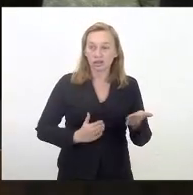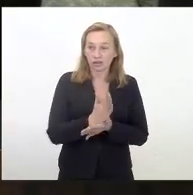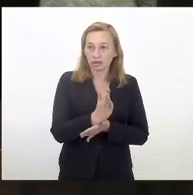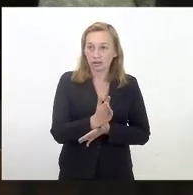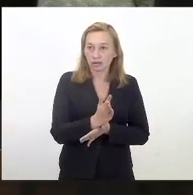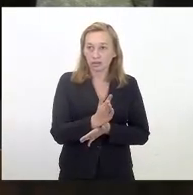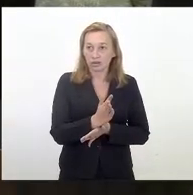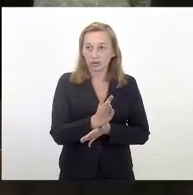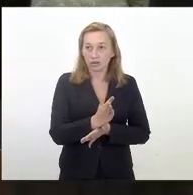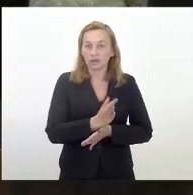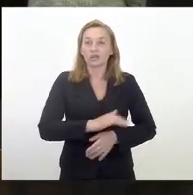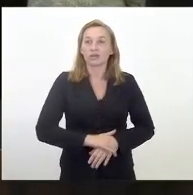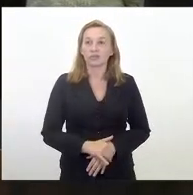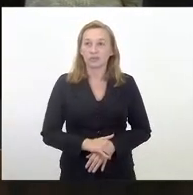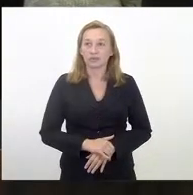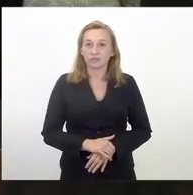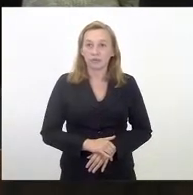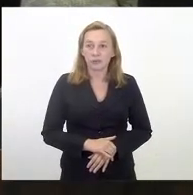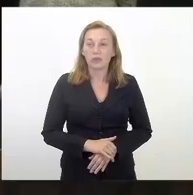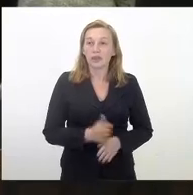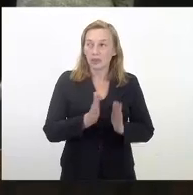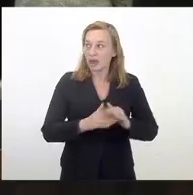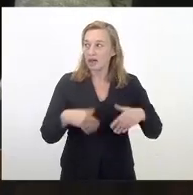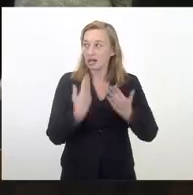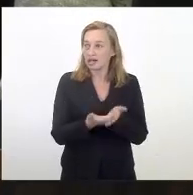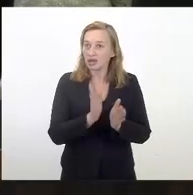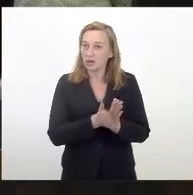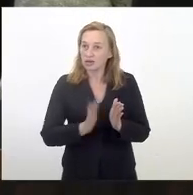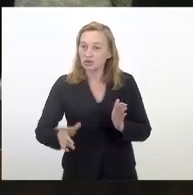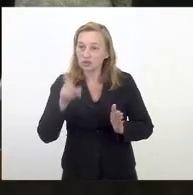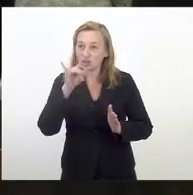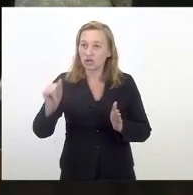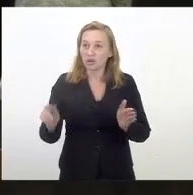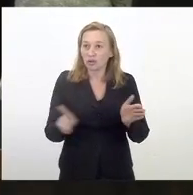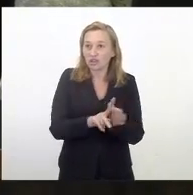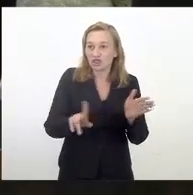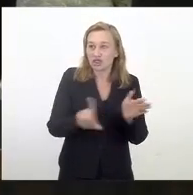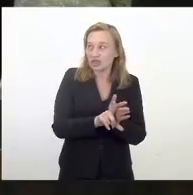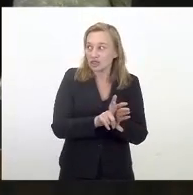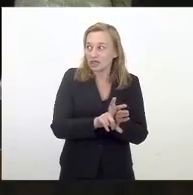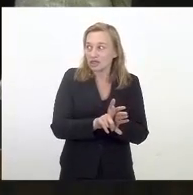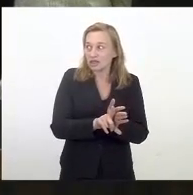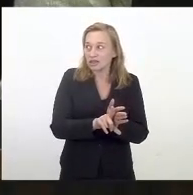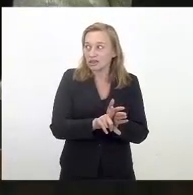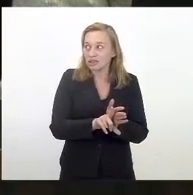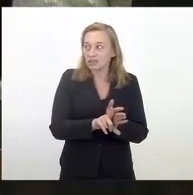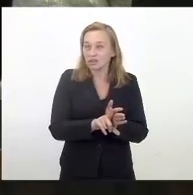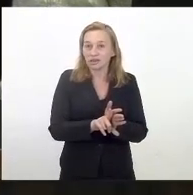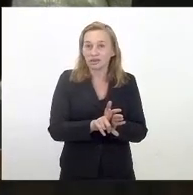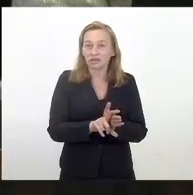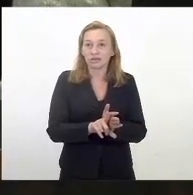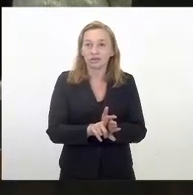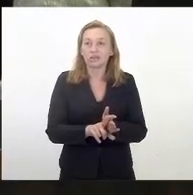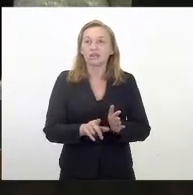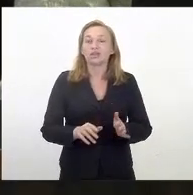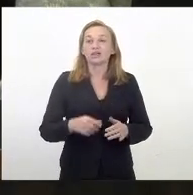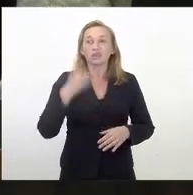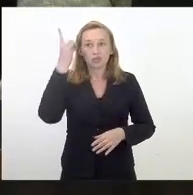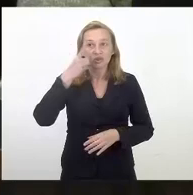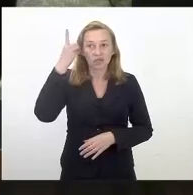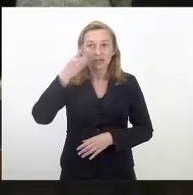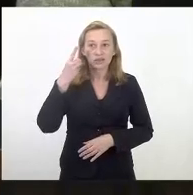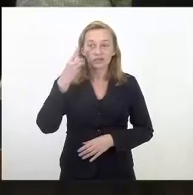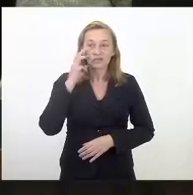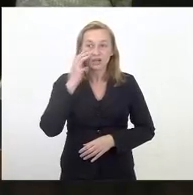que a prova para nesse posto aprovado é que é inclusão na ordem do dia do projeto de lei nº 16619 Deputado